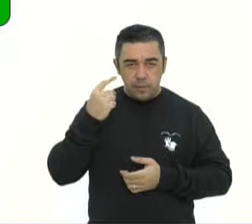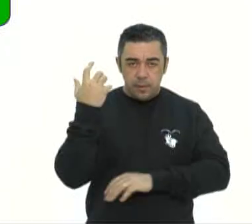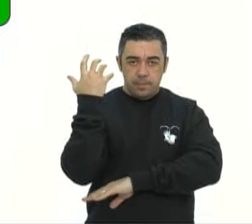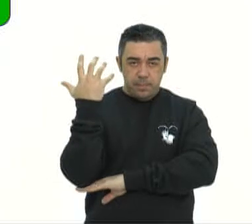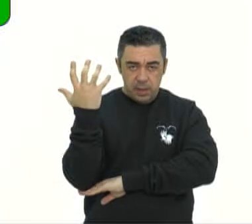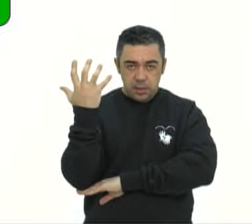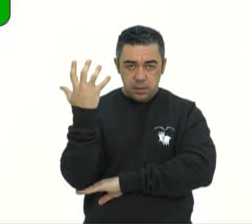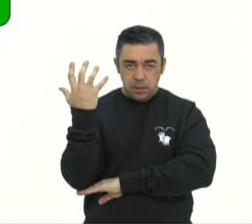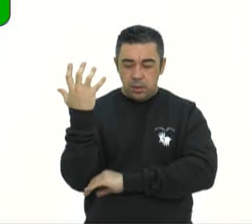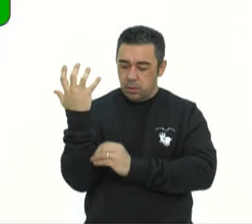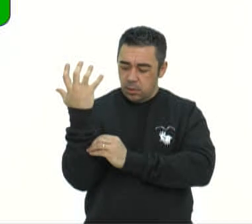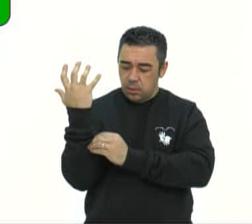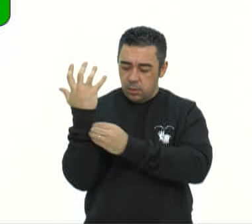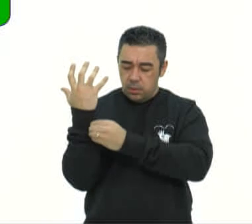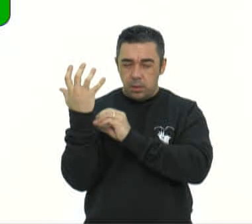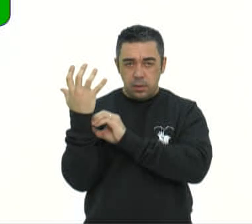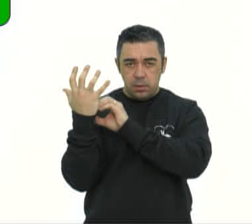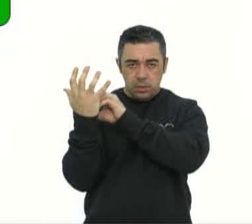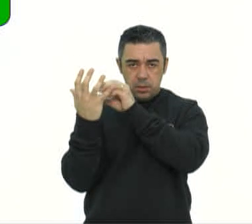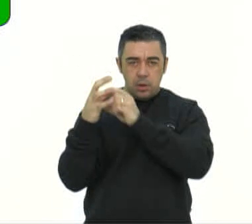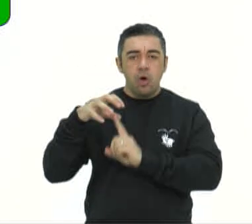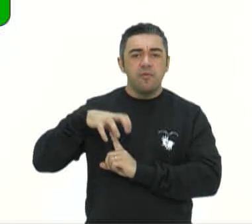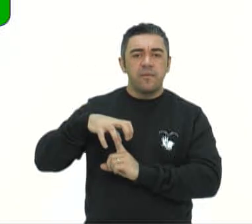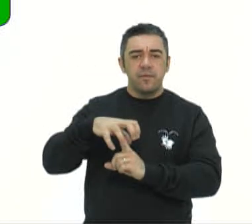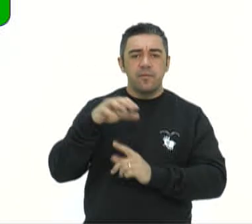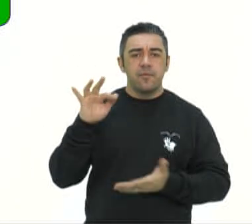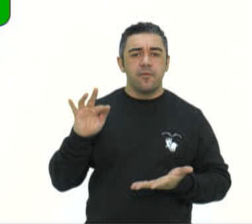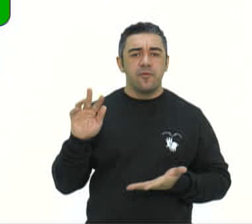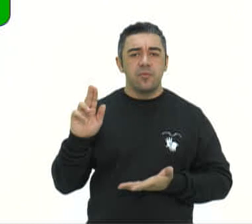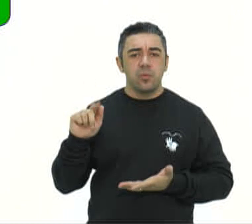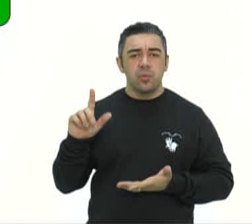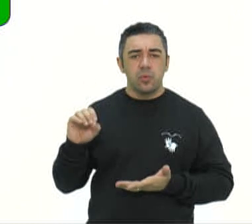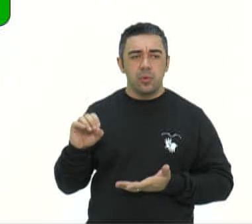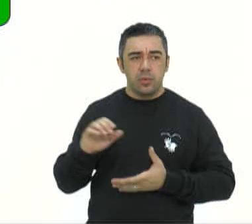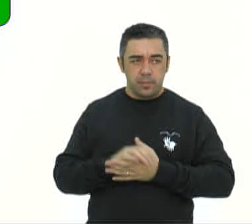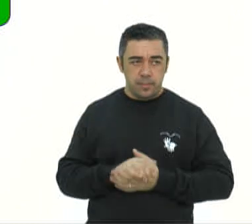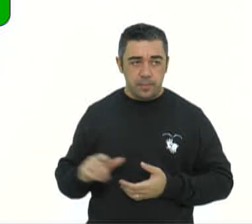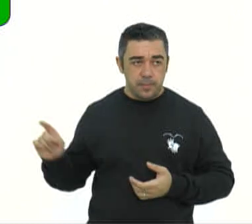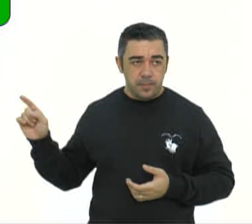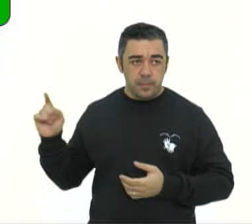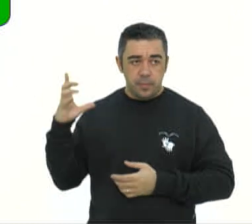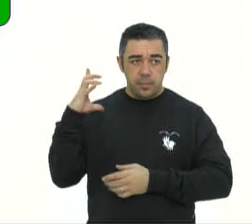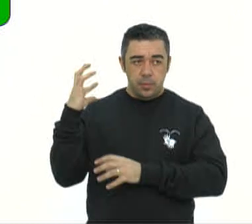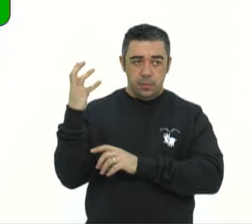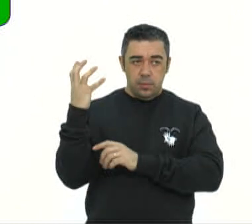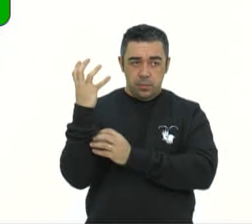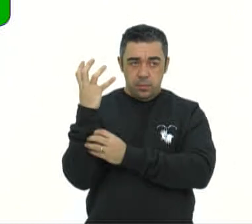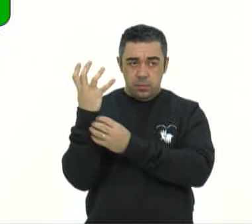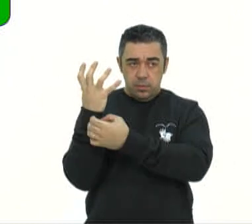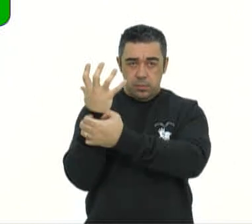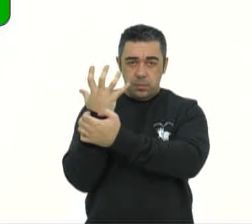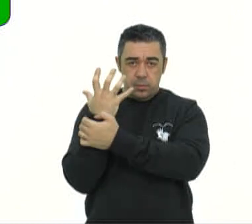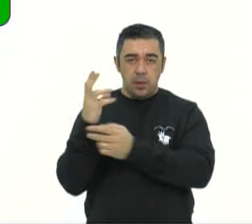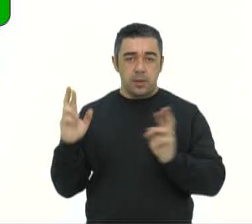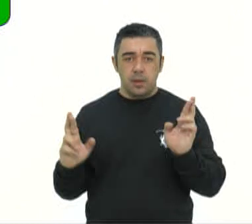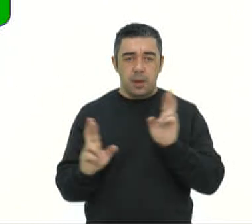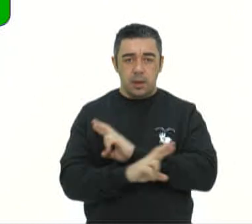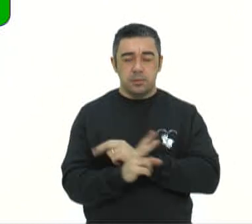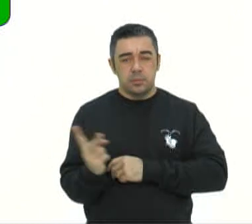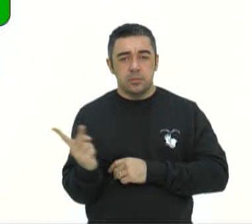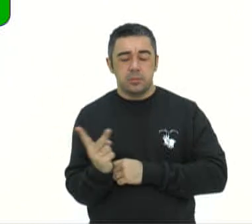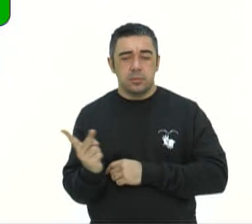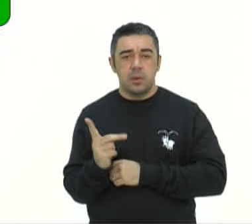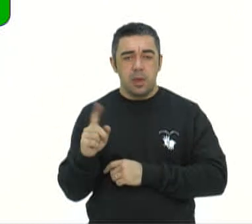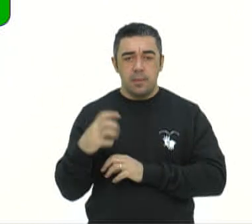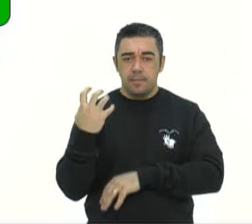bolinhas, esses nódulos que algumas plantas apresentam na raiz? Isso são as micorrizas. Então, é uma associação mutualística entre plantas